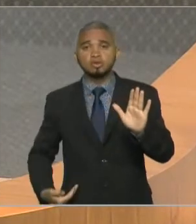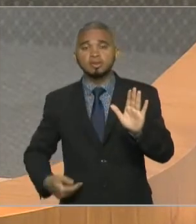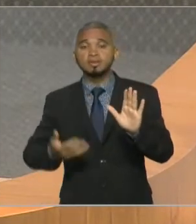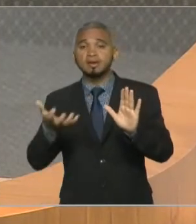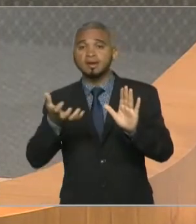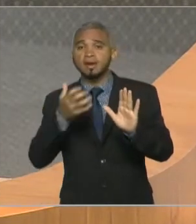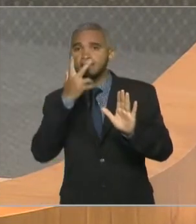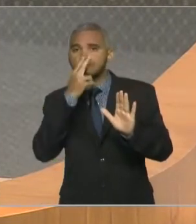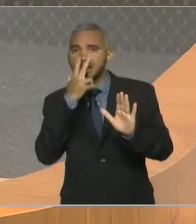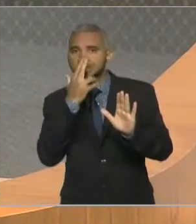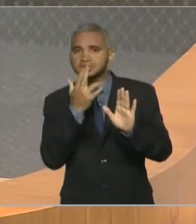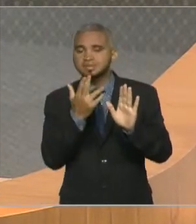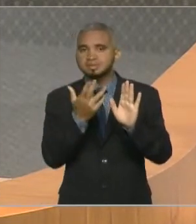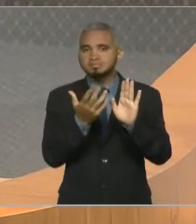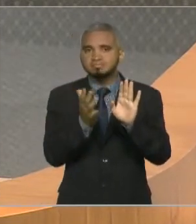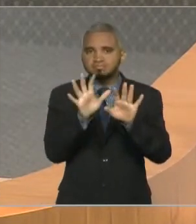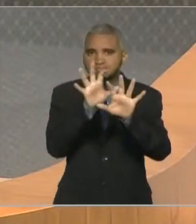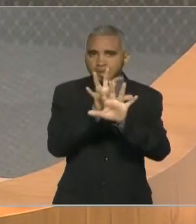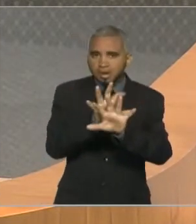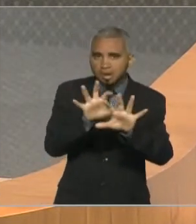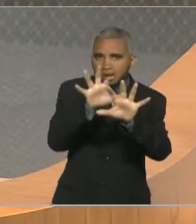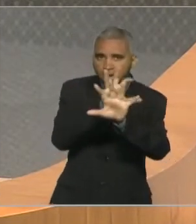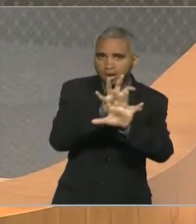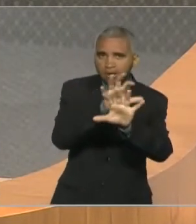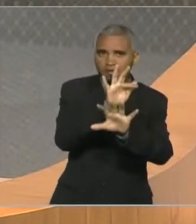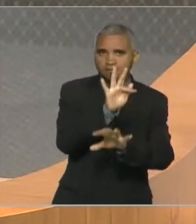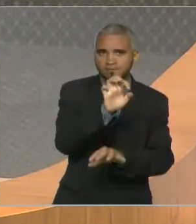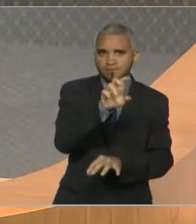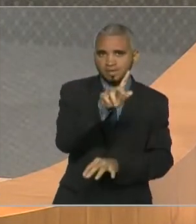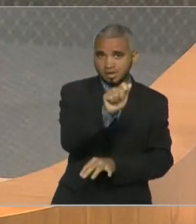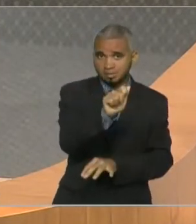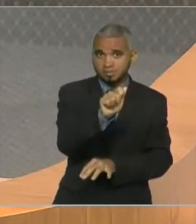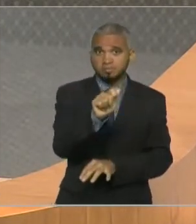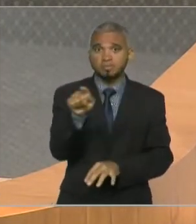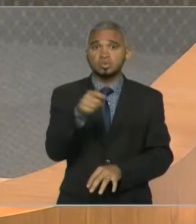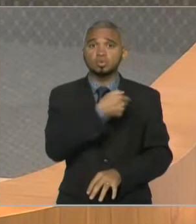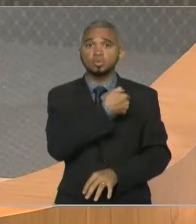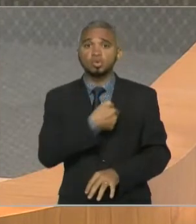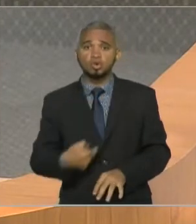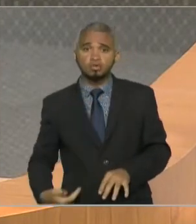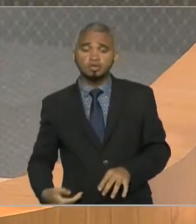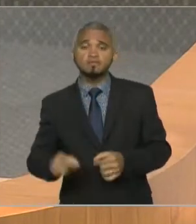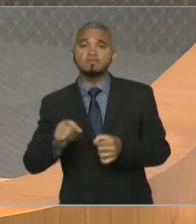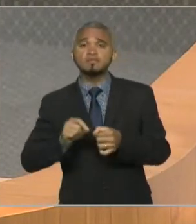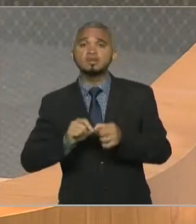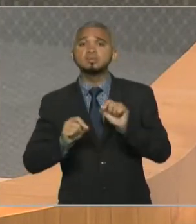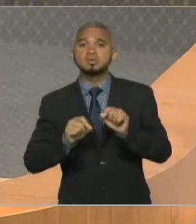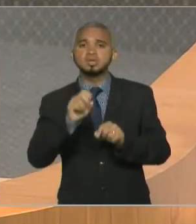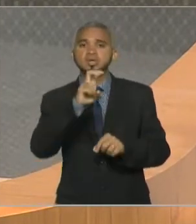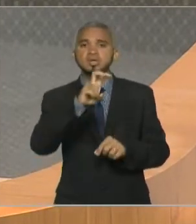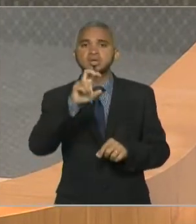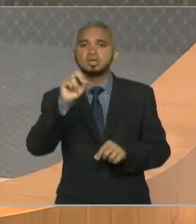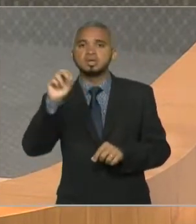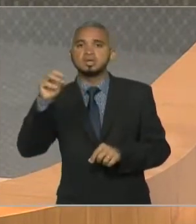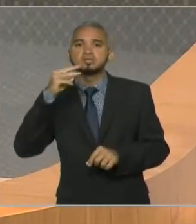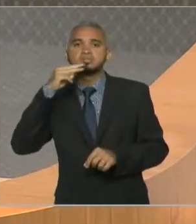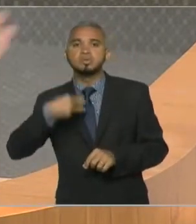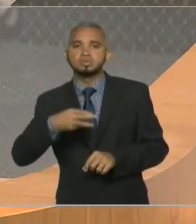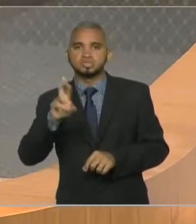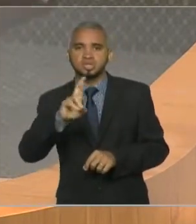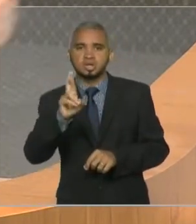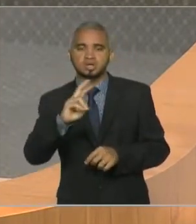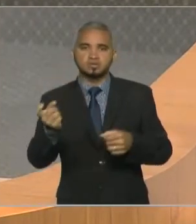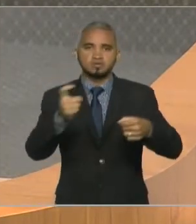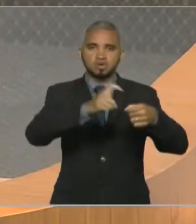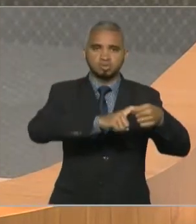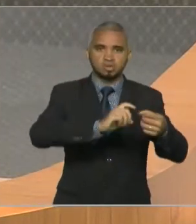FEPA. Criou uma ação para que seja devolvido ao FEPA R$500 milhões e criou uma ação, senhoras e senhores,